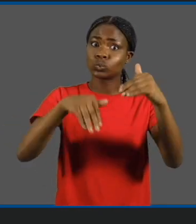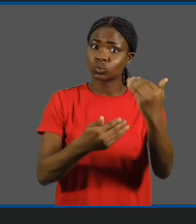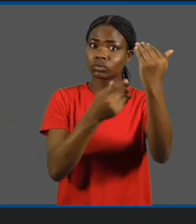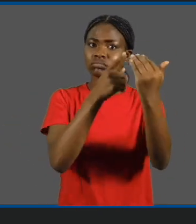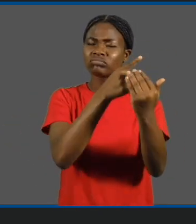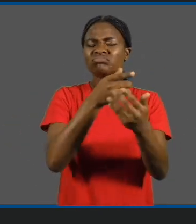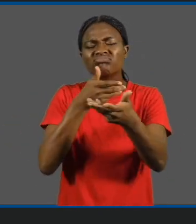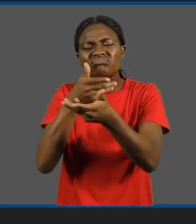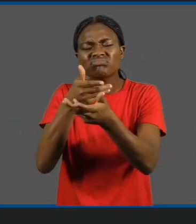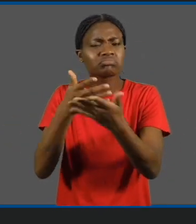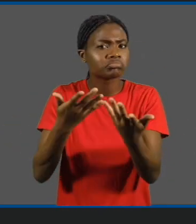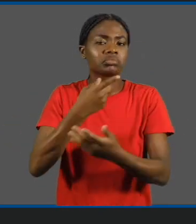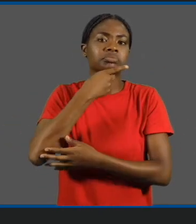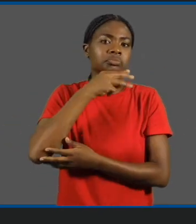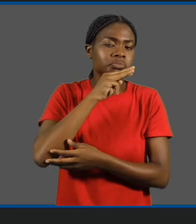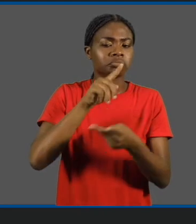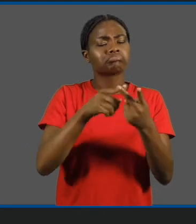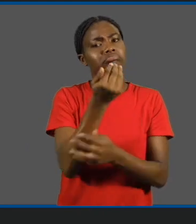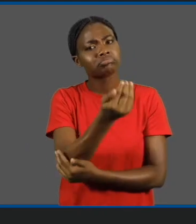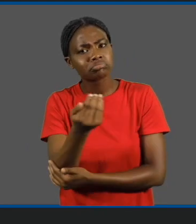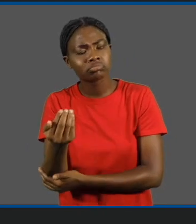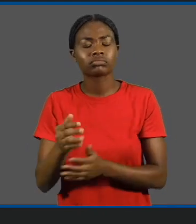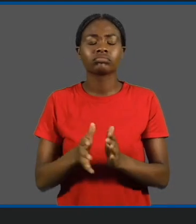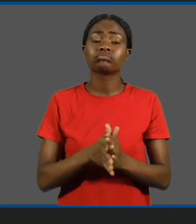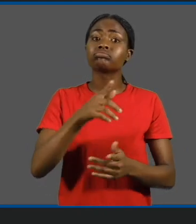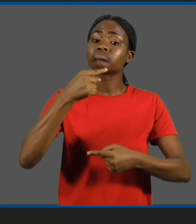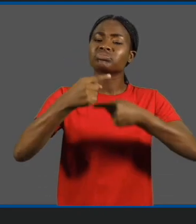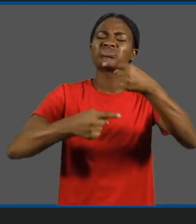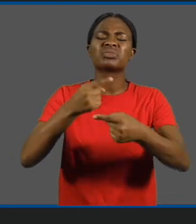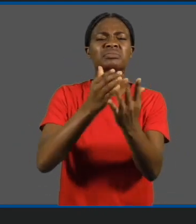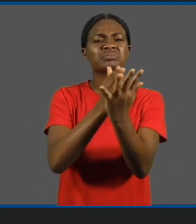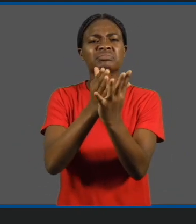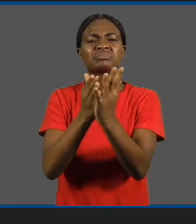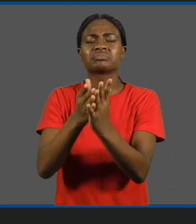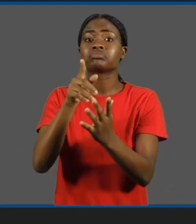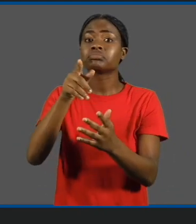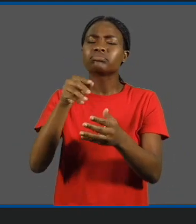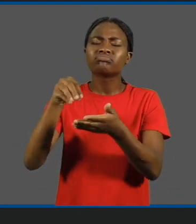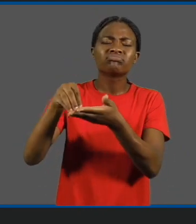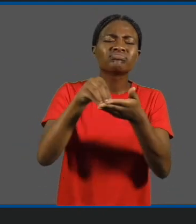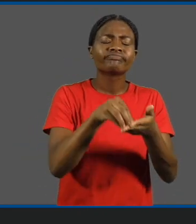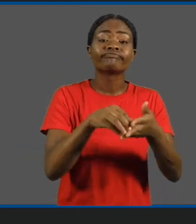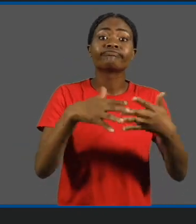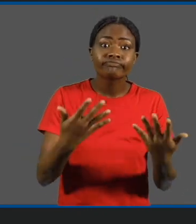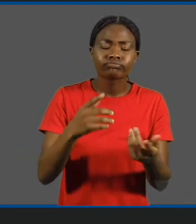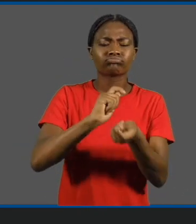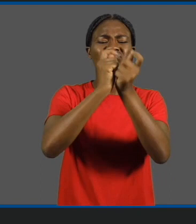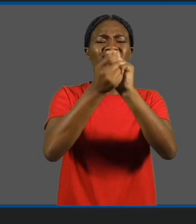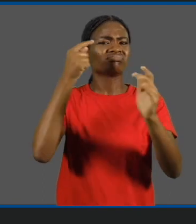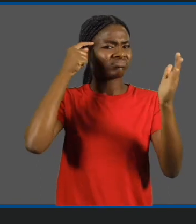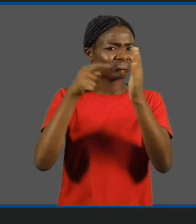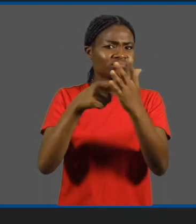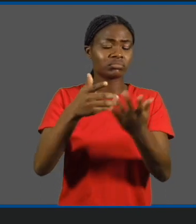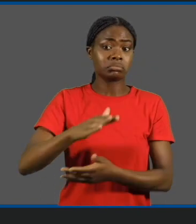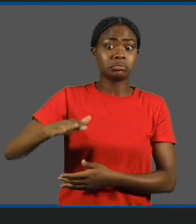UNICEF. Cantou e conversou com as crianças. E não era para menos, pois o projeto implementado pelo UNICEF está a